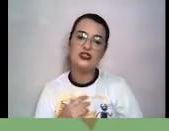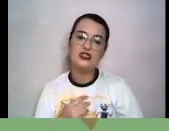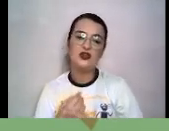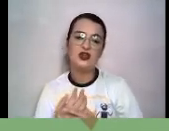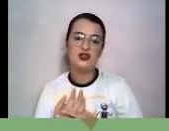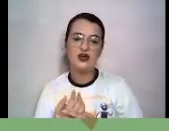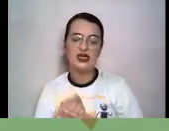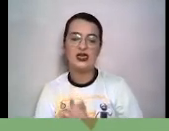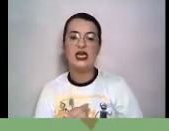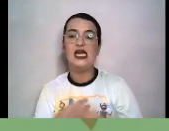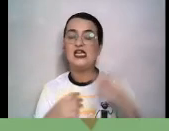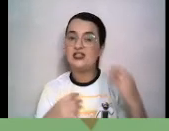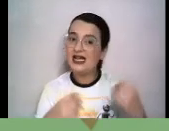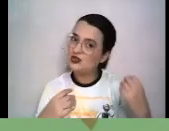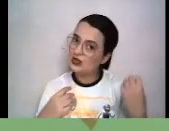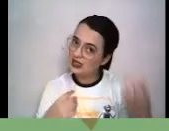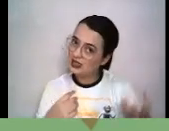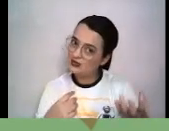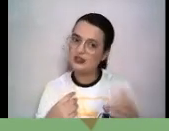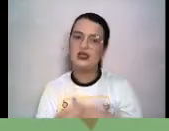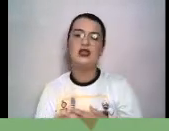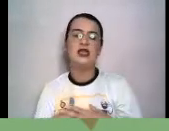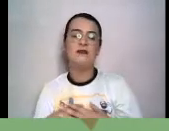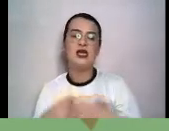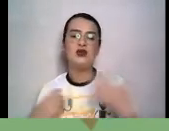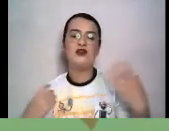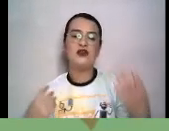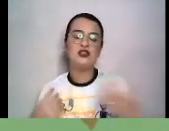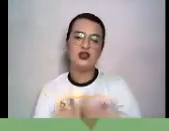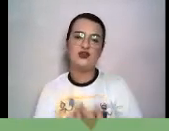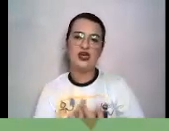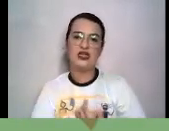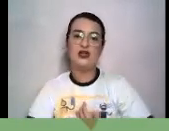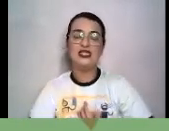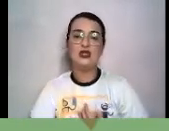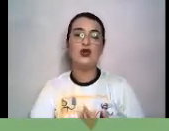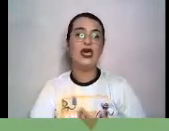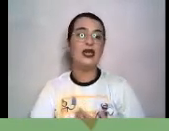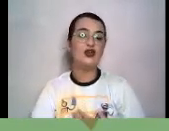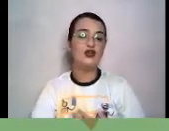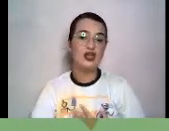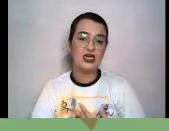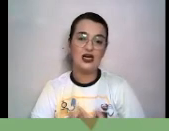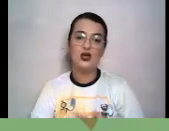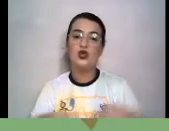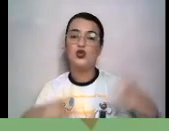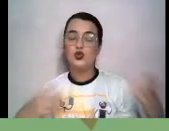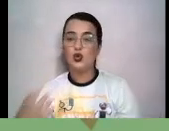de influência da União Soviética. Estados Unidos, temendo o avanço soviético, lançou o que é a